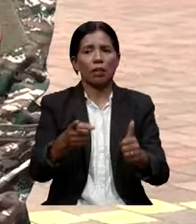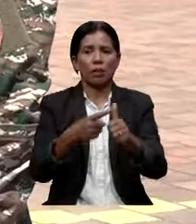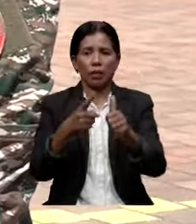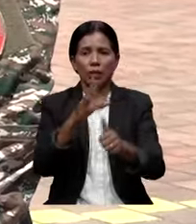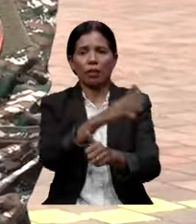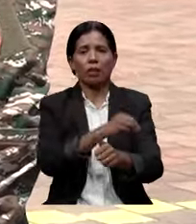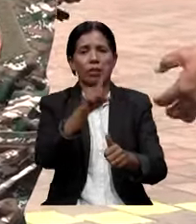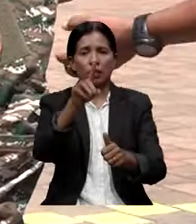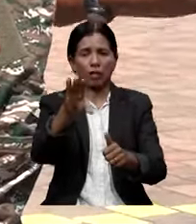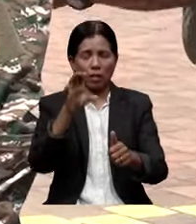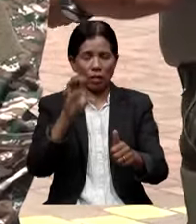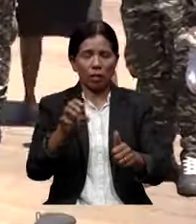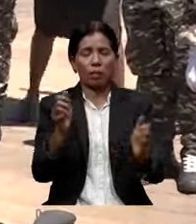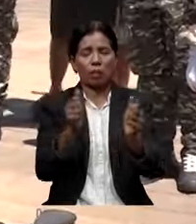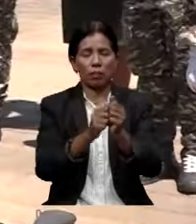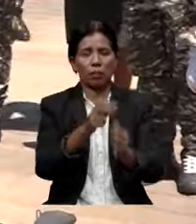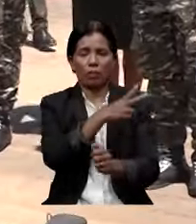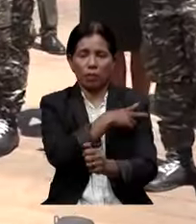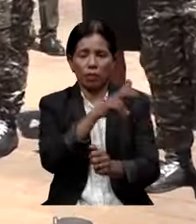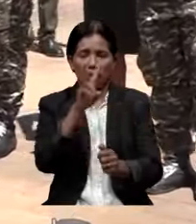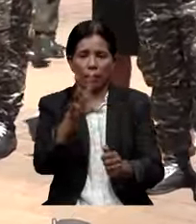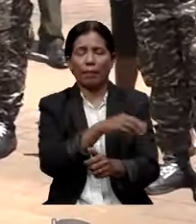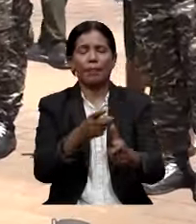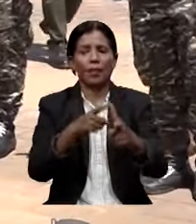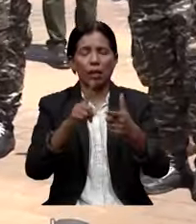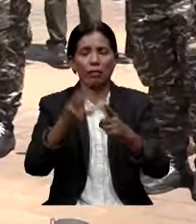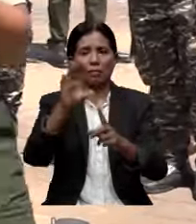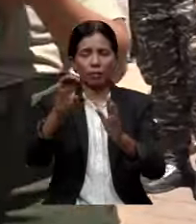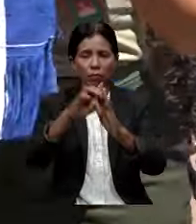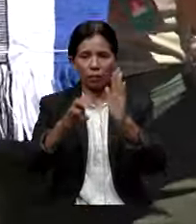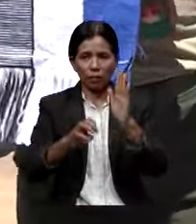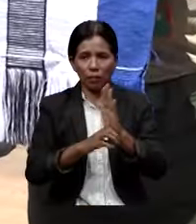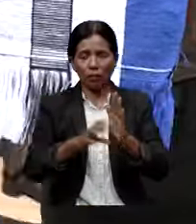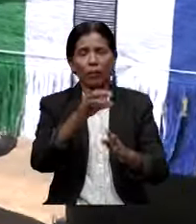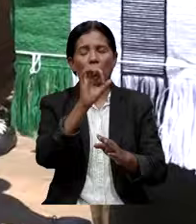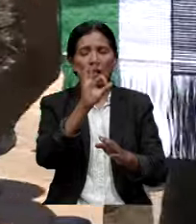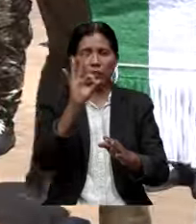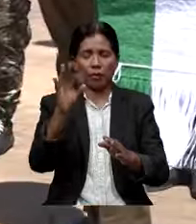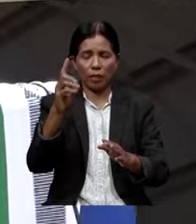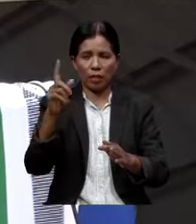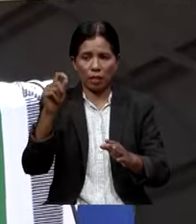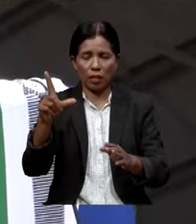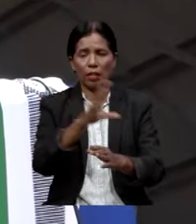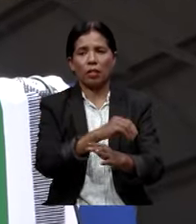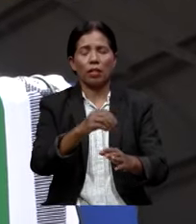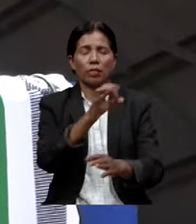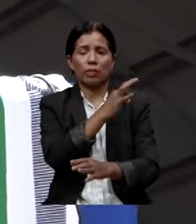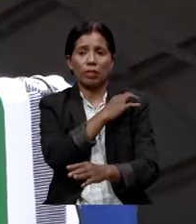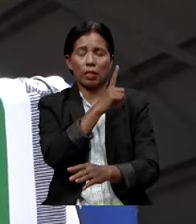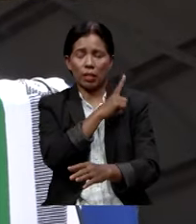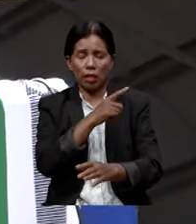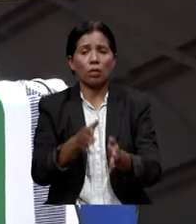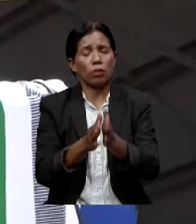sargento Ato Cida ba segundo sargento. No Nei a cerimônia Nei, se fichado Maior General FFDT, Tenente General Falou Ratelaik,